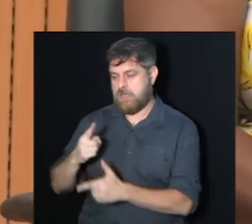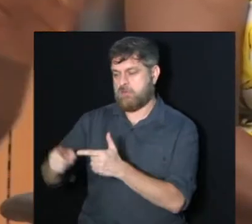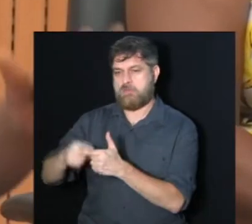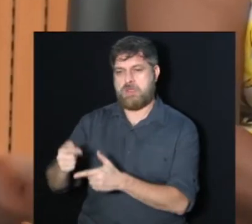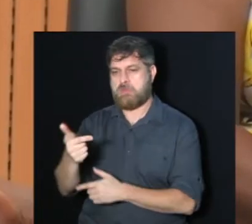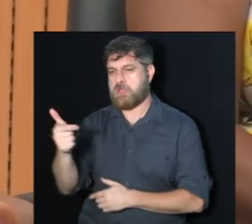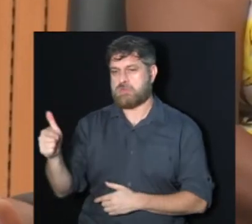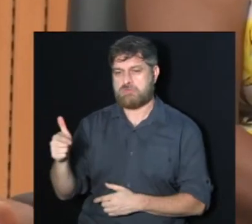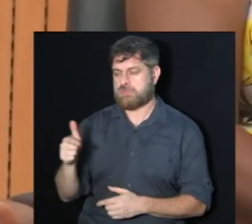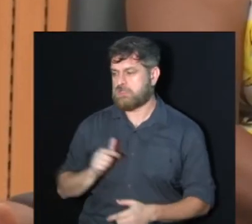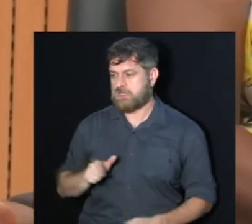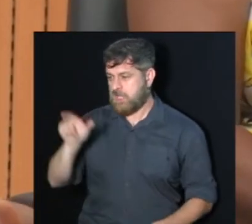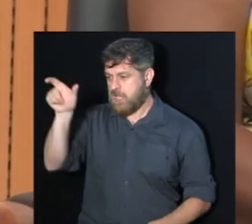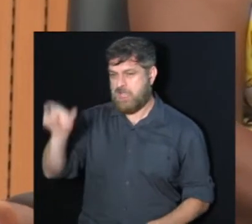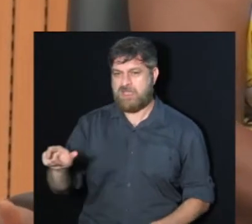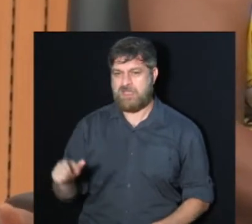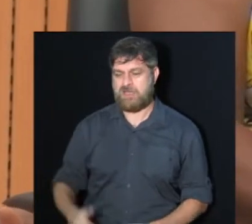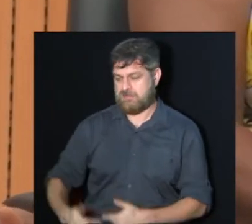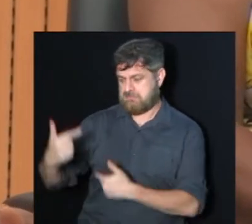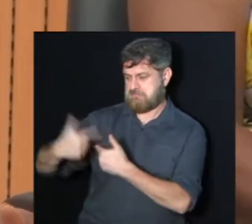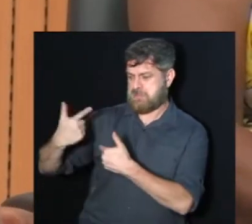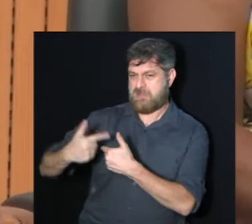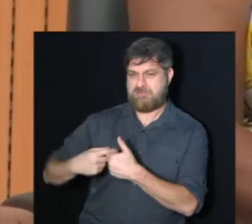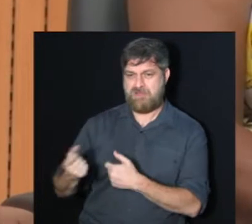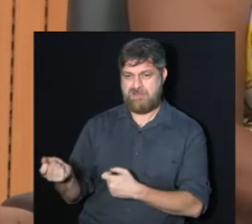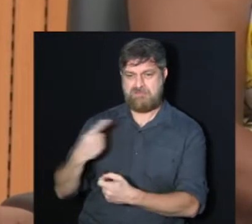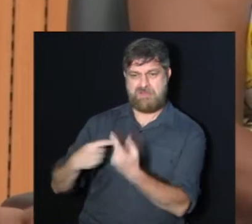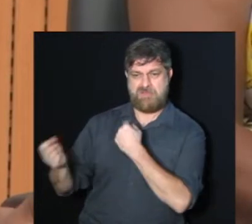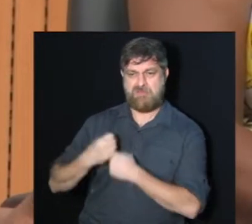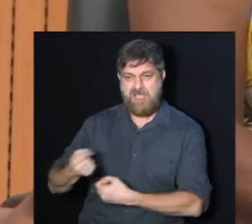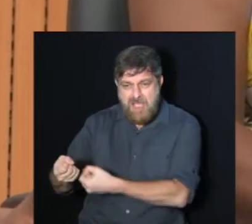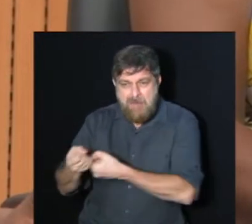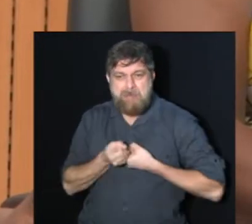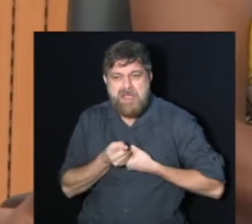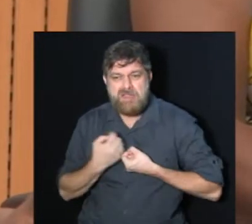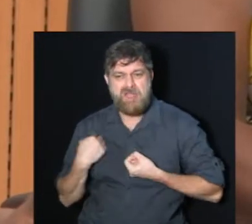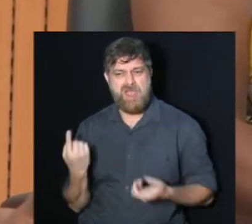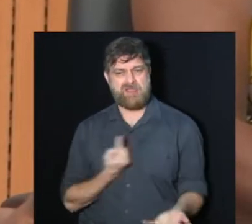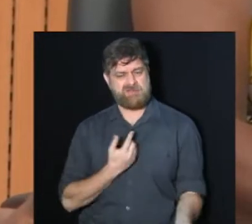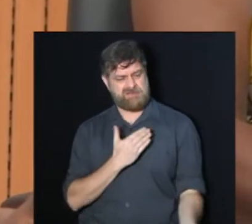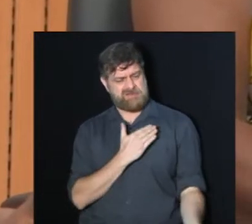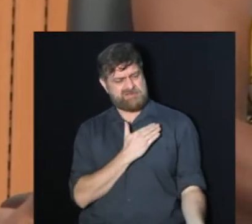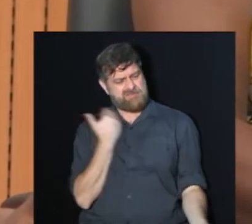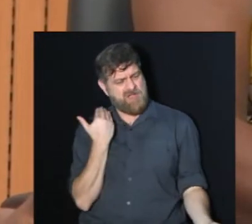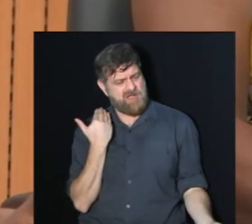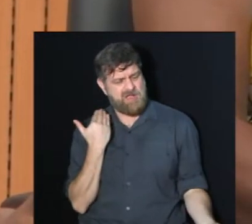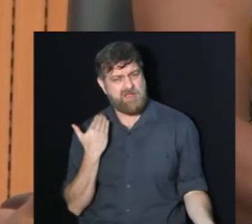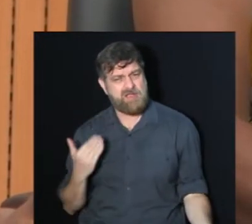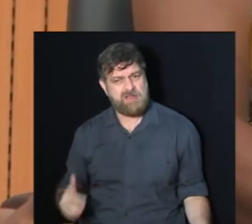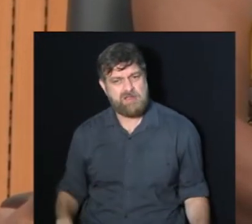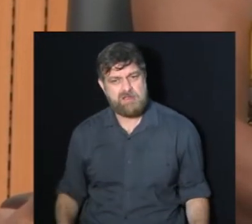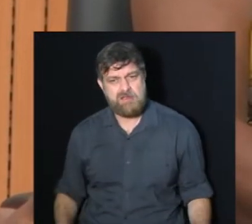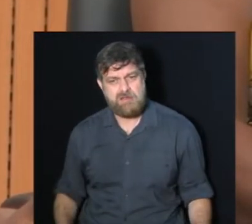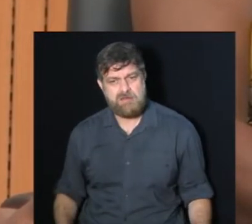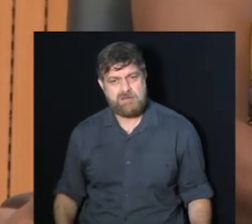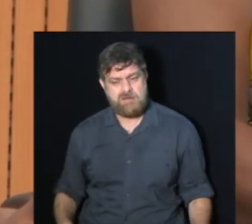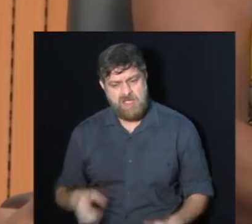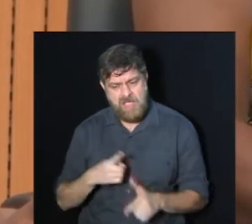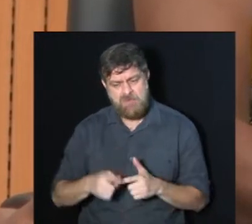foi sanado e ele tem que nos matar. É sério, gente. Essa questão está muito